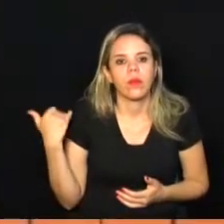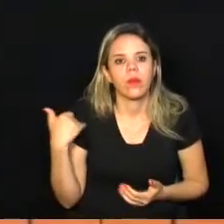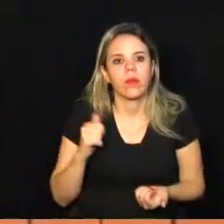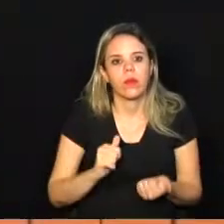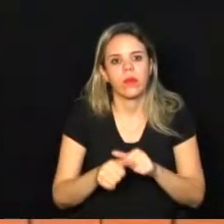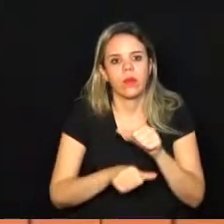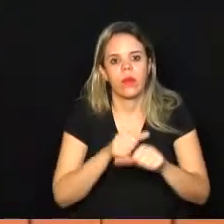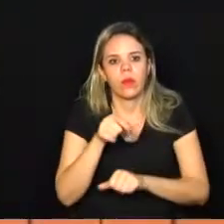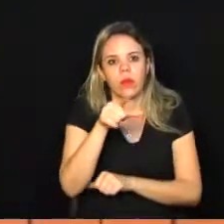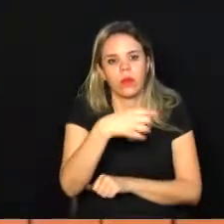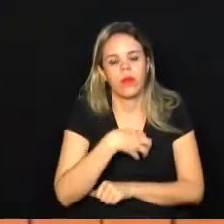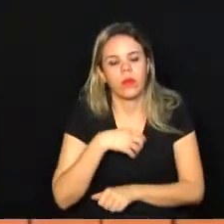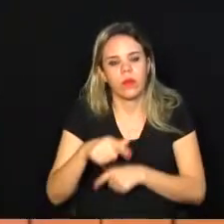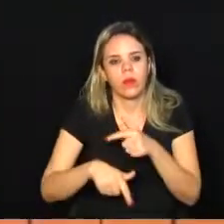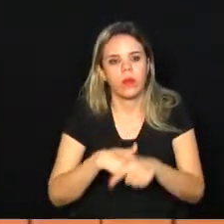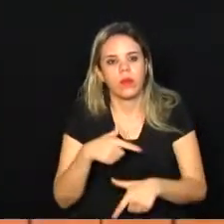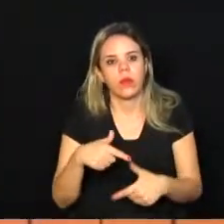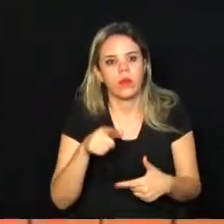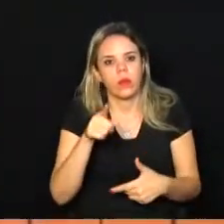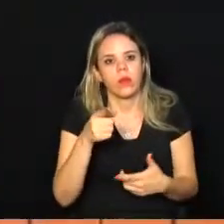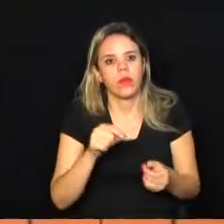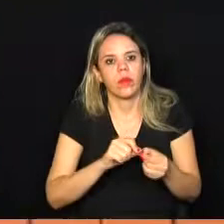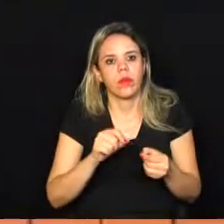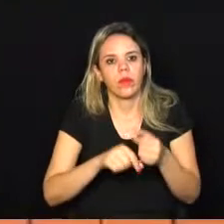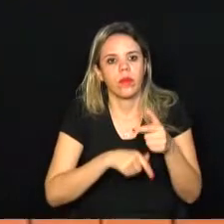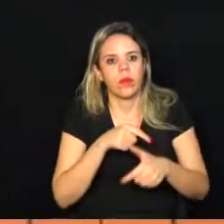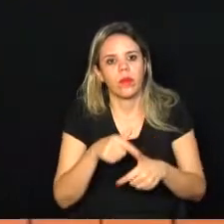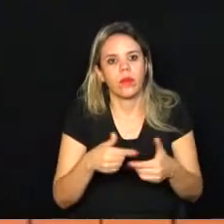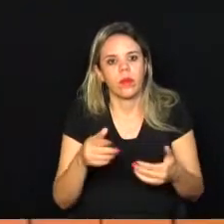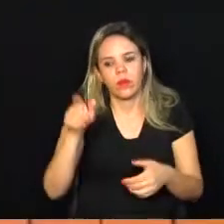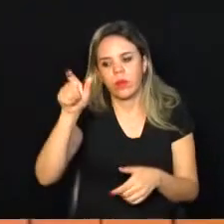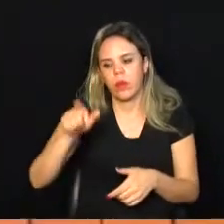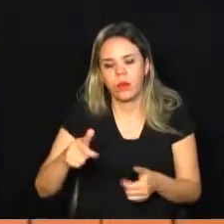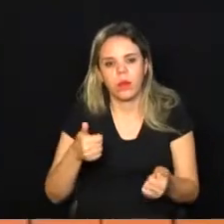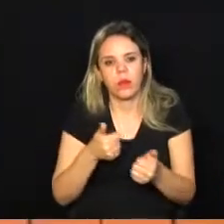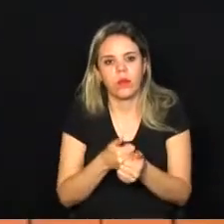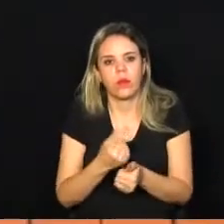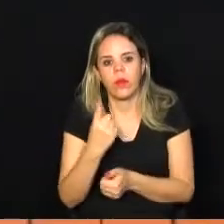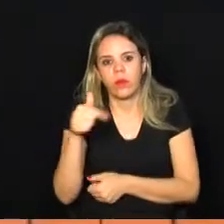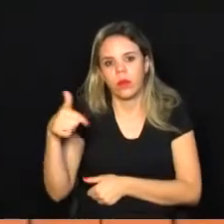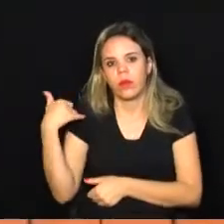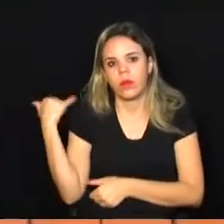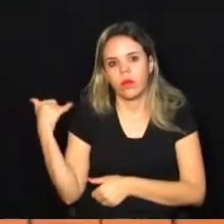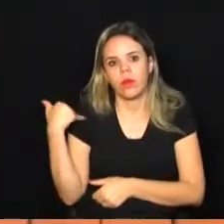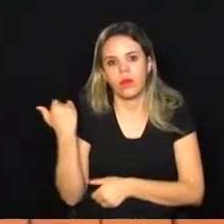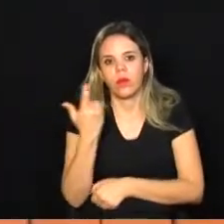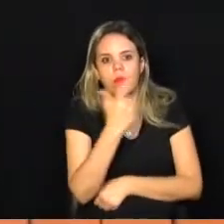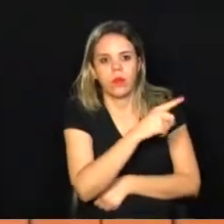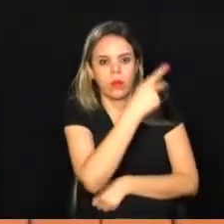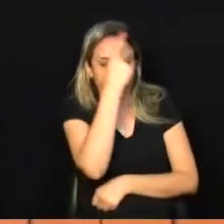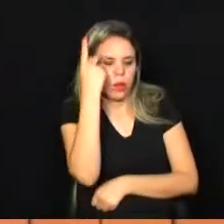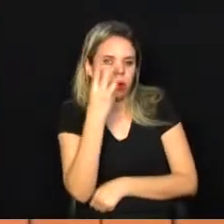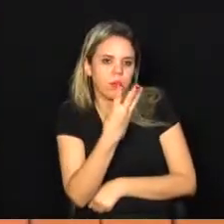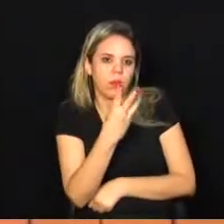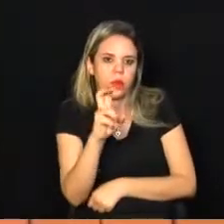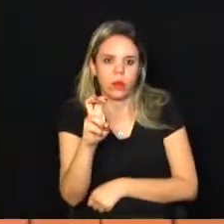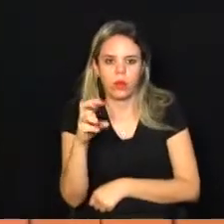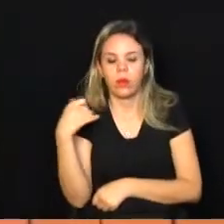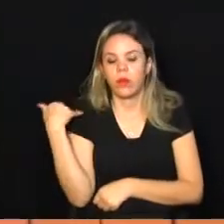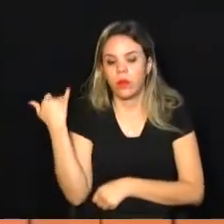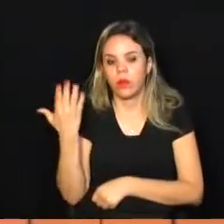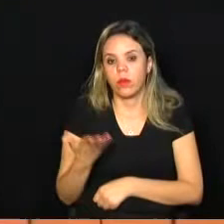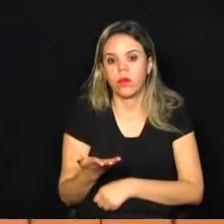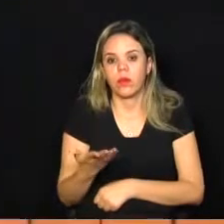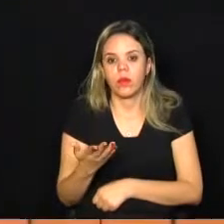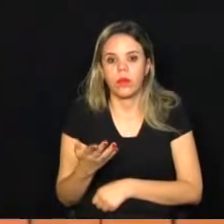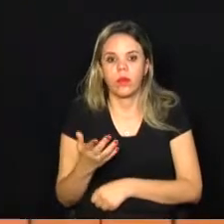muda a sua forma de trabalhar? Se você for fazer um trabalho com alguém que está com 17 anos e um outro com 35, são